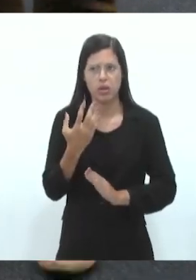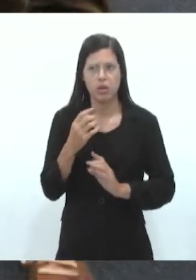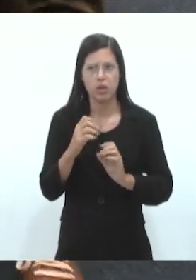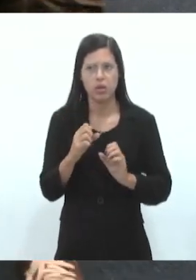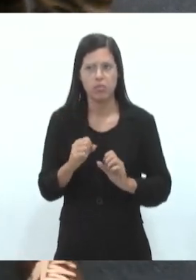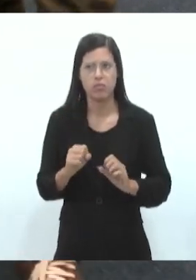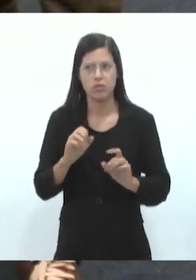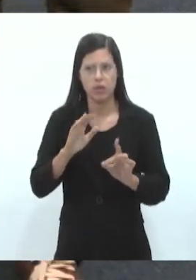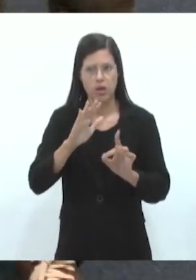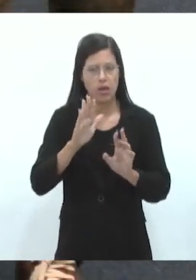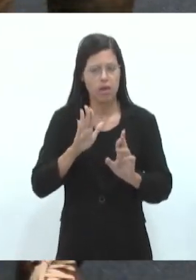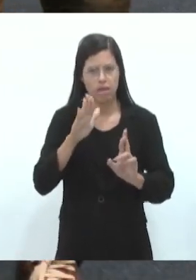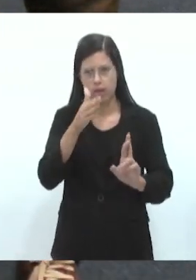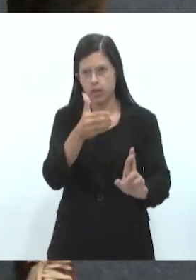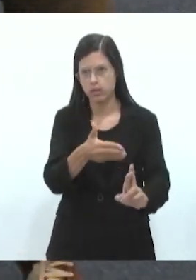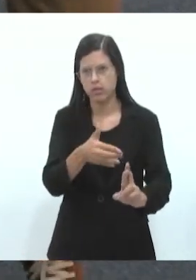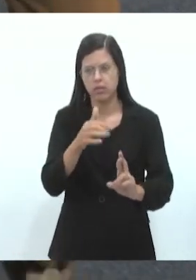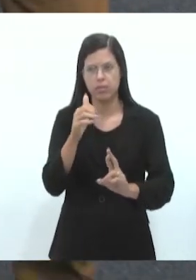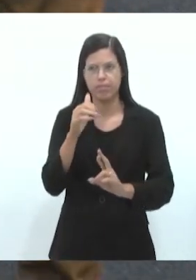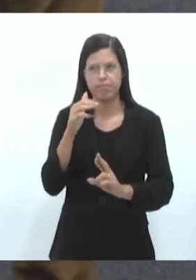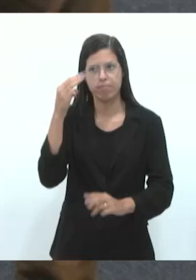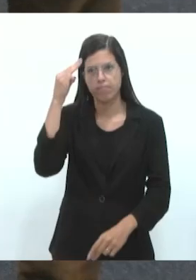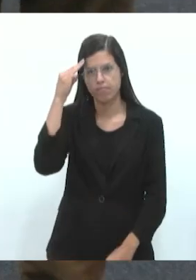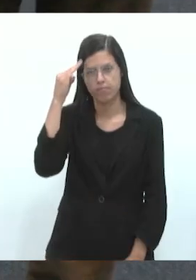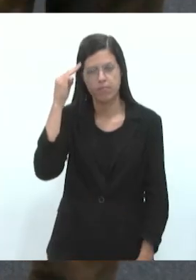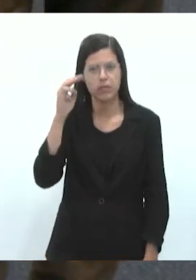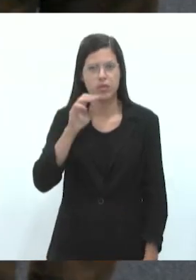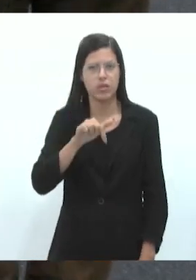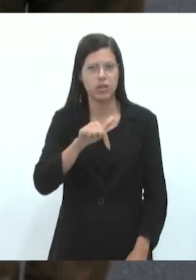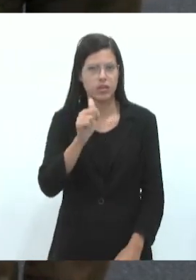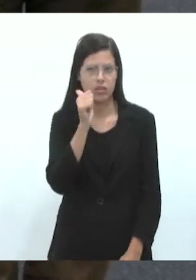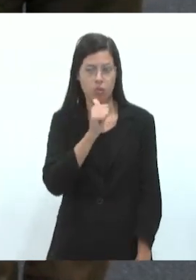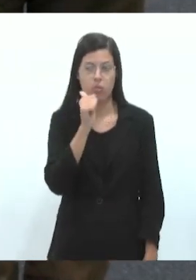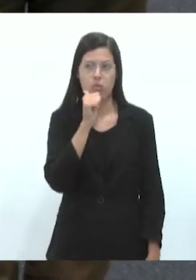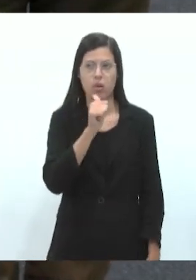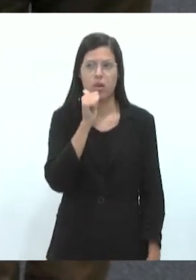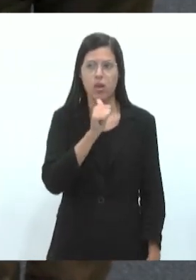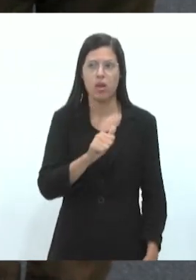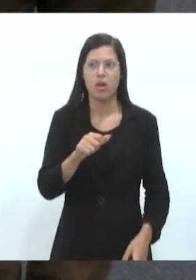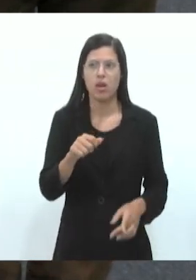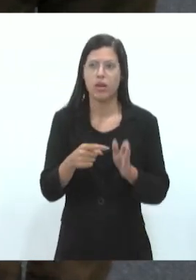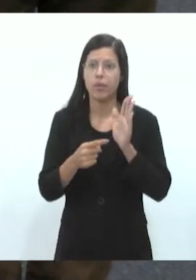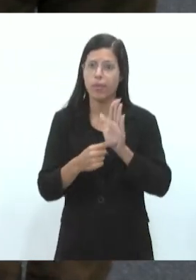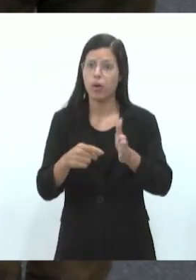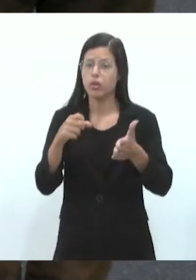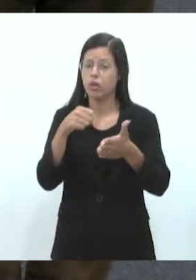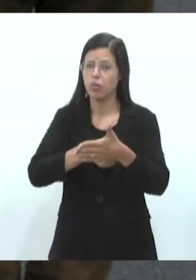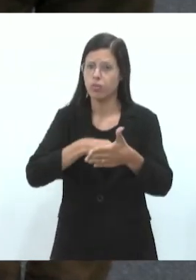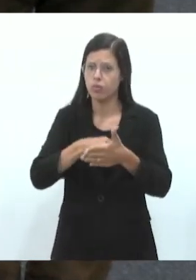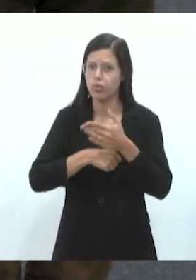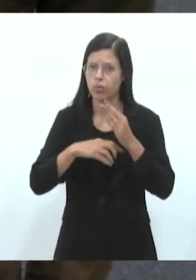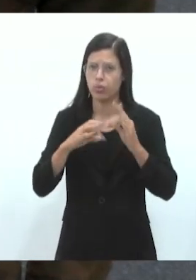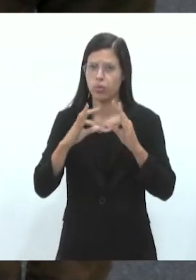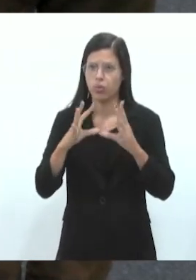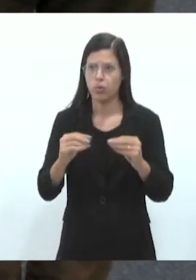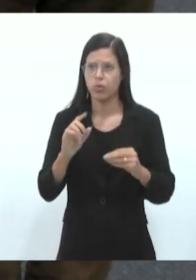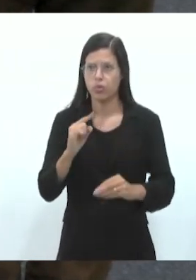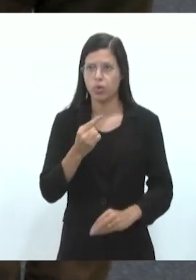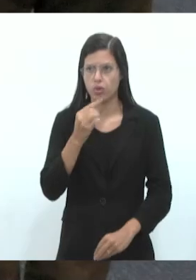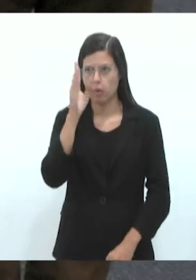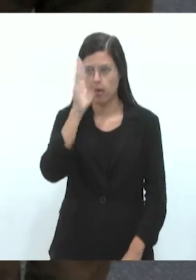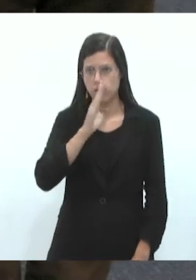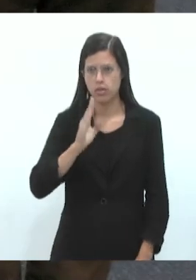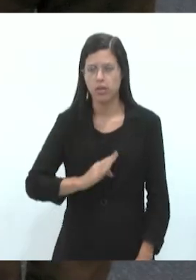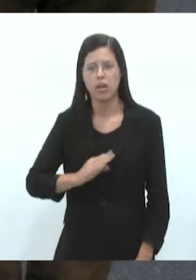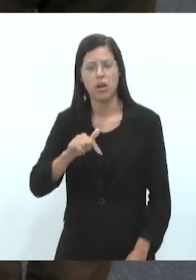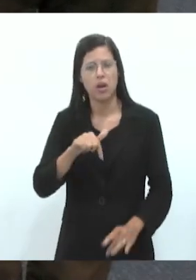para referenciar a memória de Eunice, que de alguma forma referencia a luta de todos nós brasileiros, né? Eunice